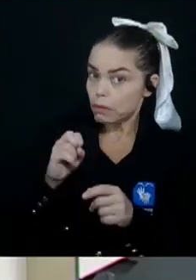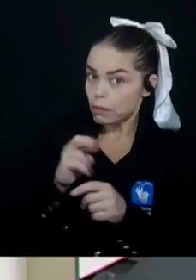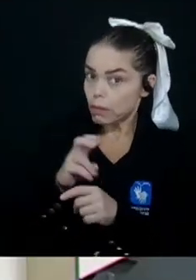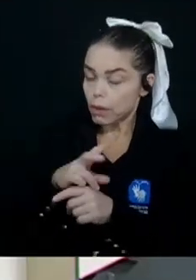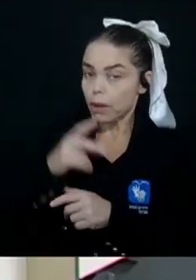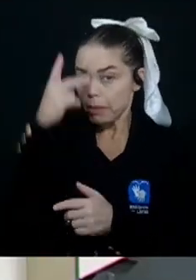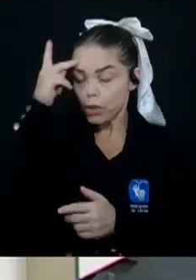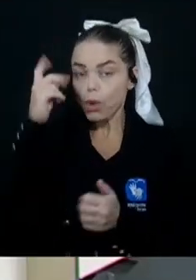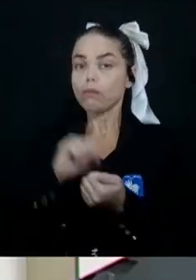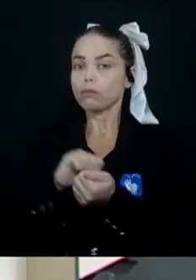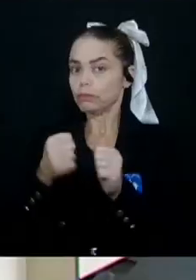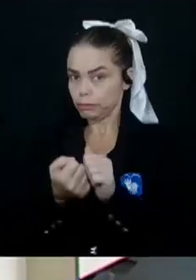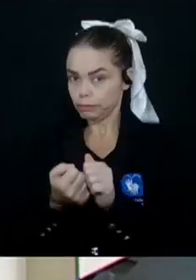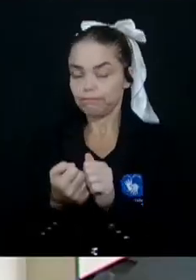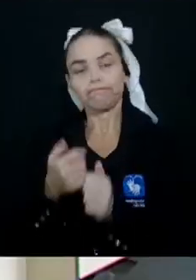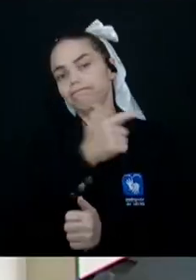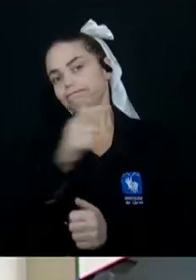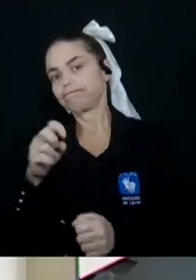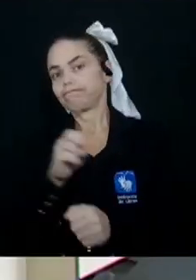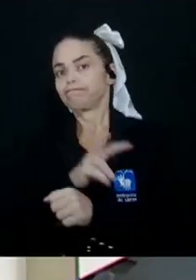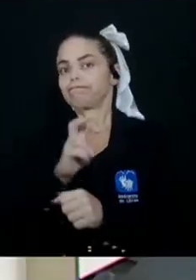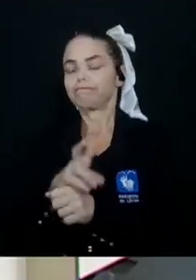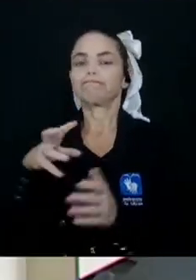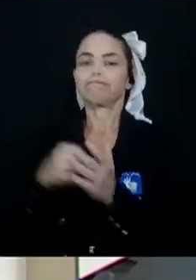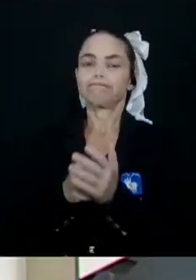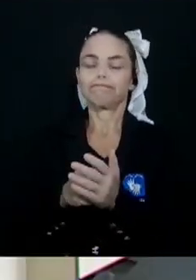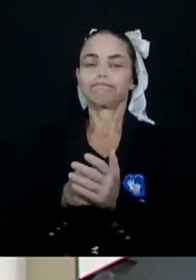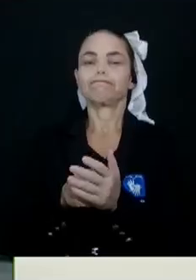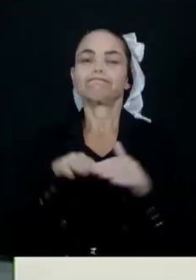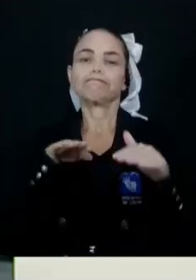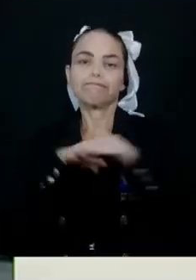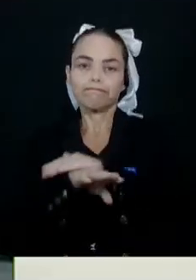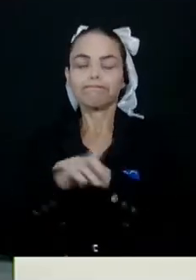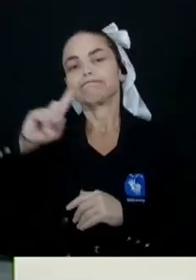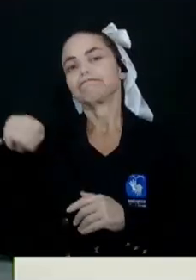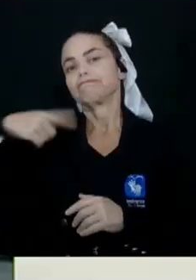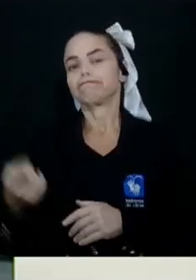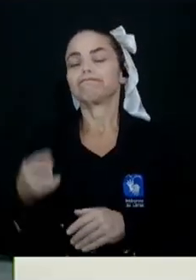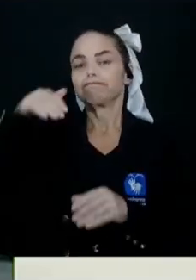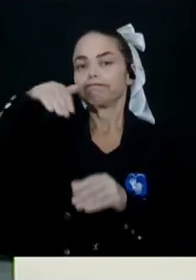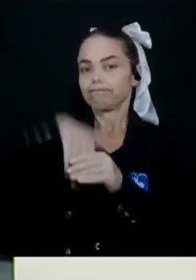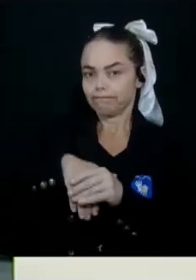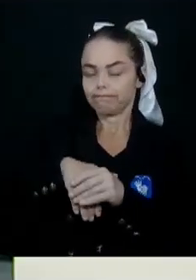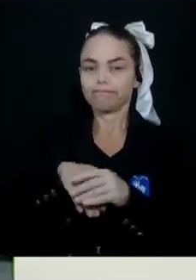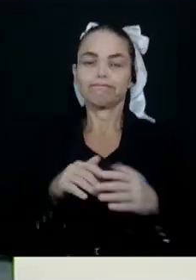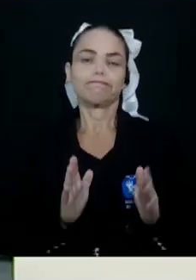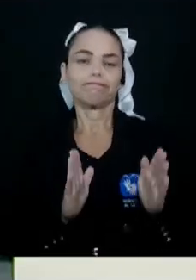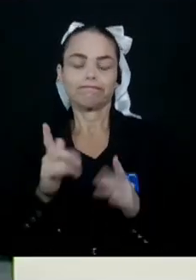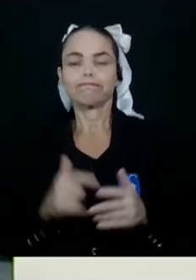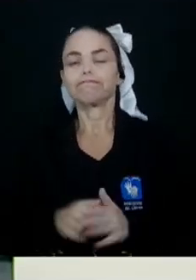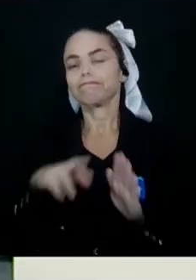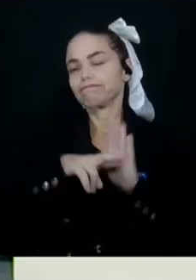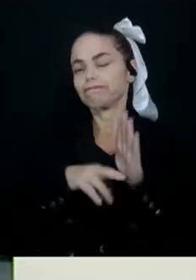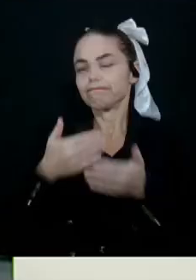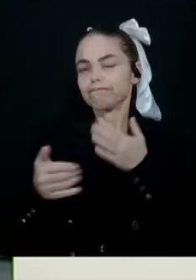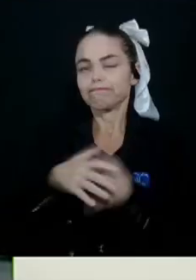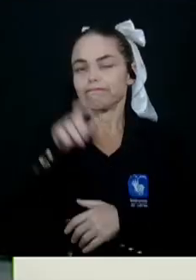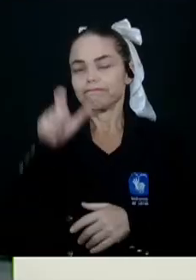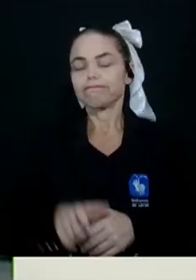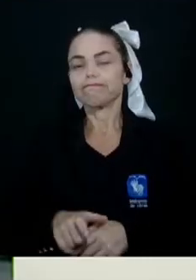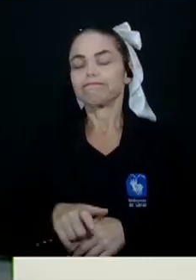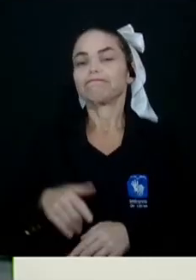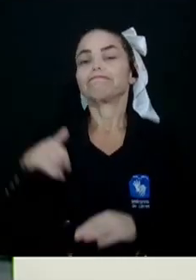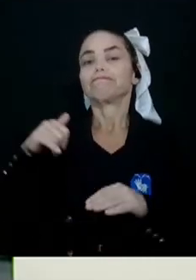tiver vaga, esse cadastro vai ser guardado para a eleição seguinte. Como regra, qualquer pessoa maior de 18 anos que